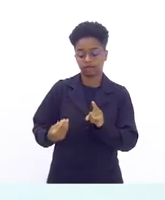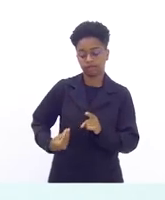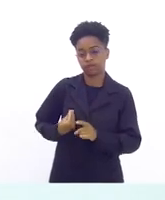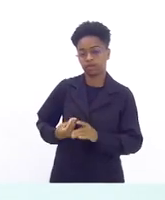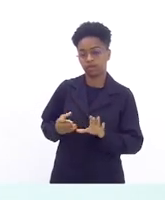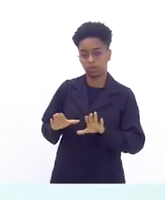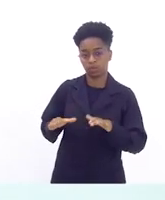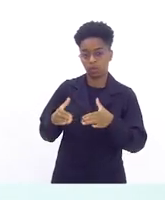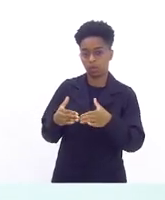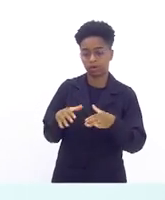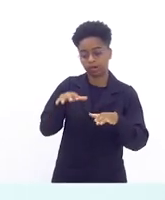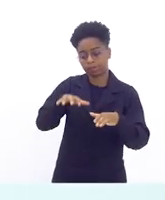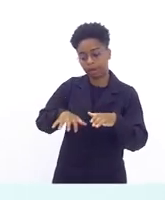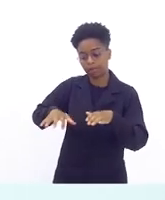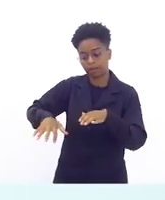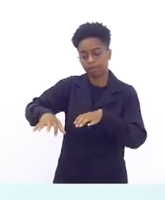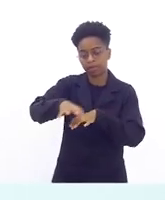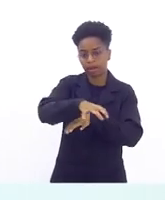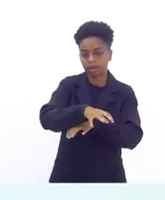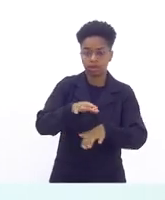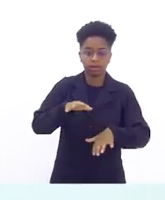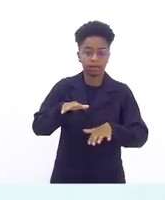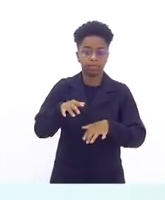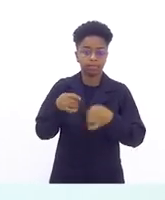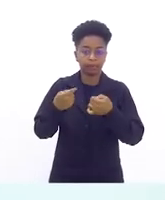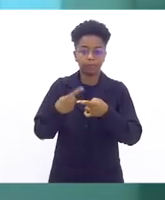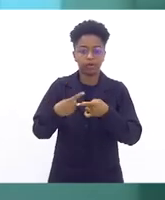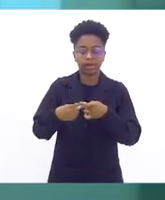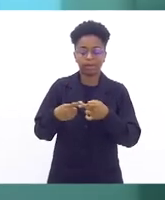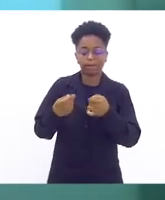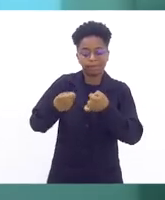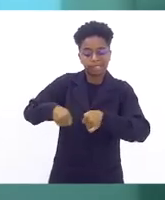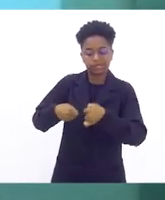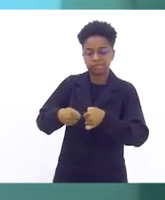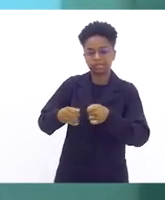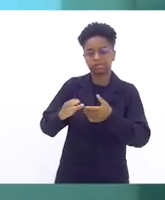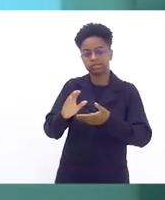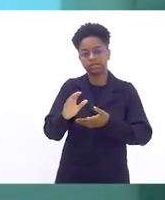que vive no entorno dependendo daqueles recursos naturais